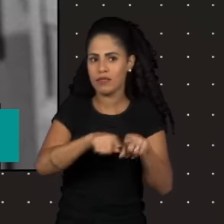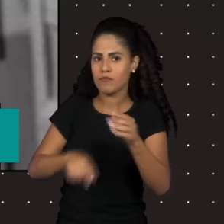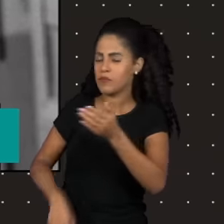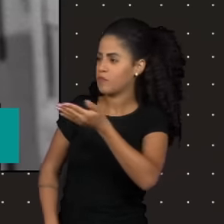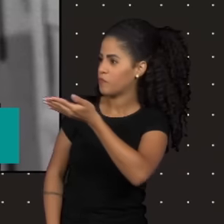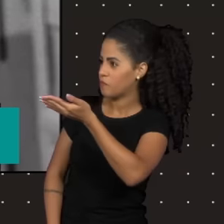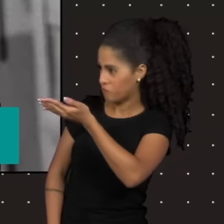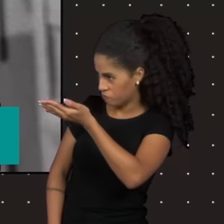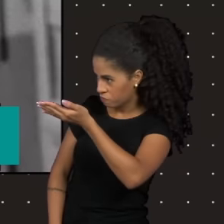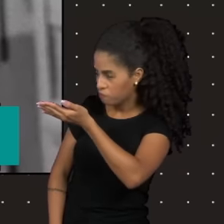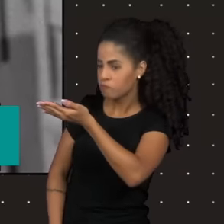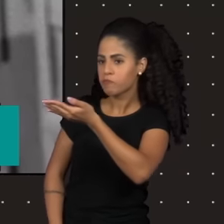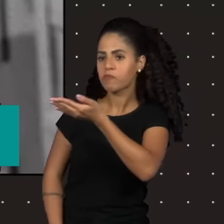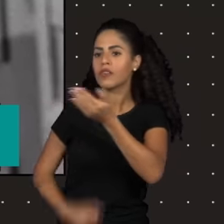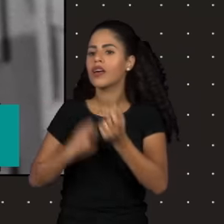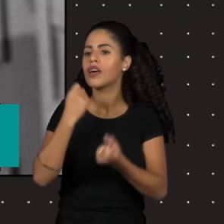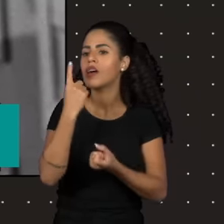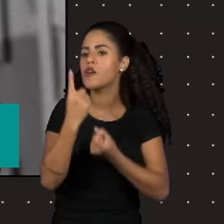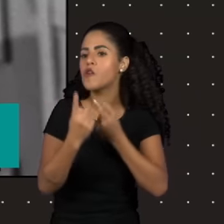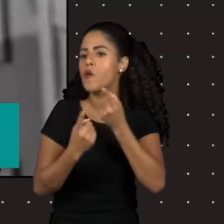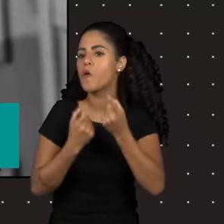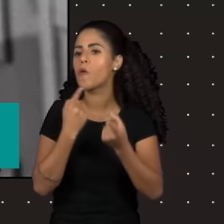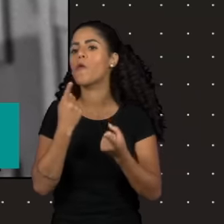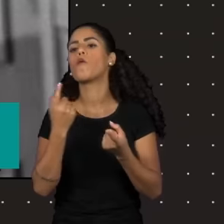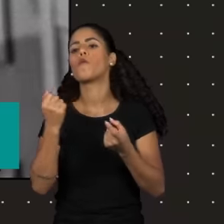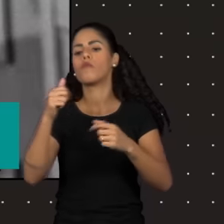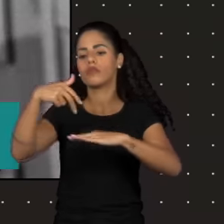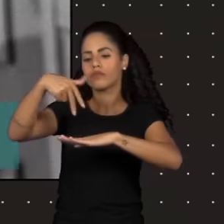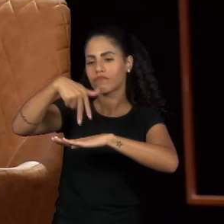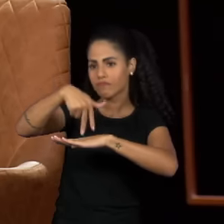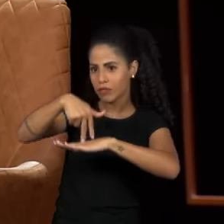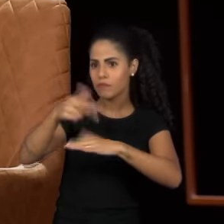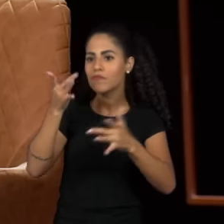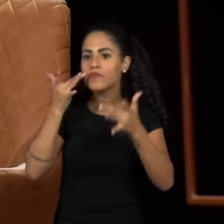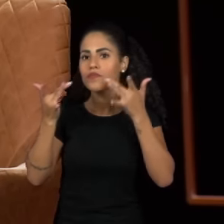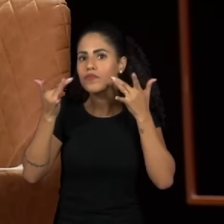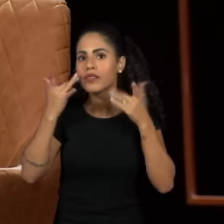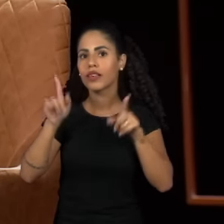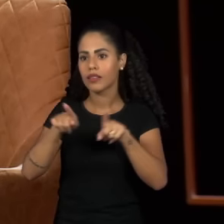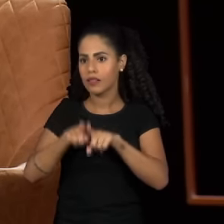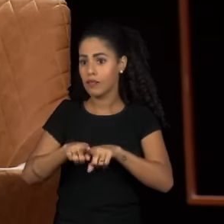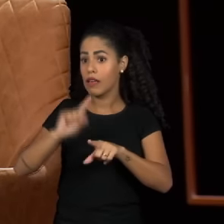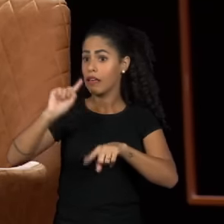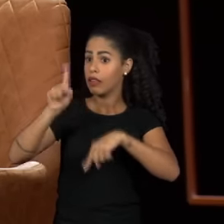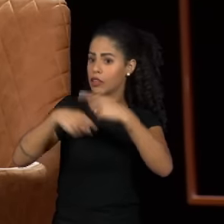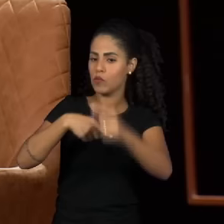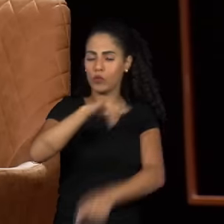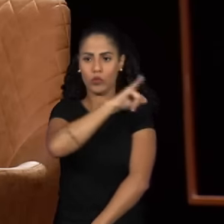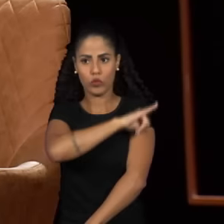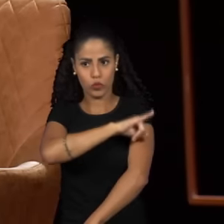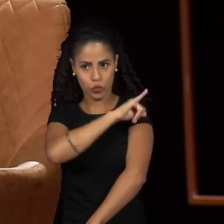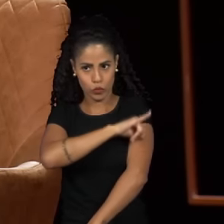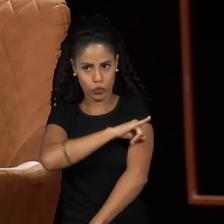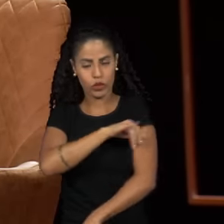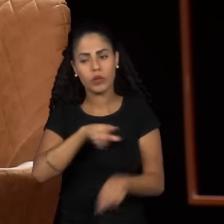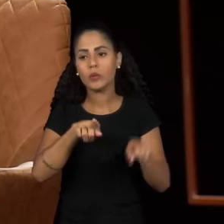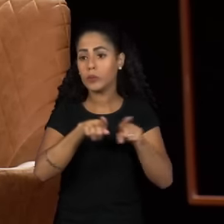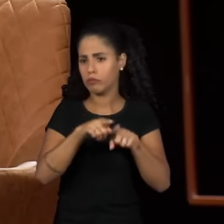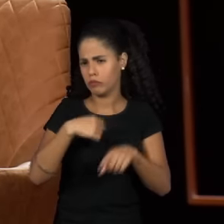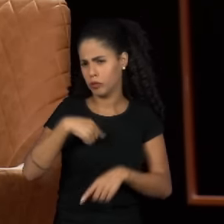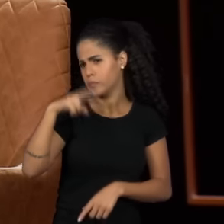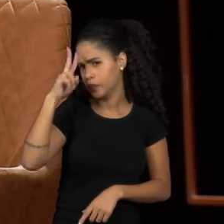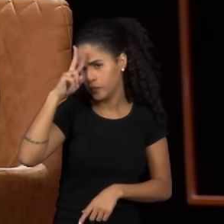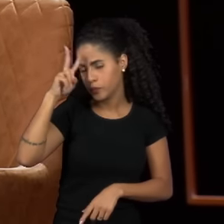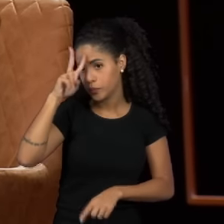algumas apresentações. Aí, depois, eu comecei a ir para o Rio de Janeiro e eu me